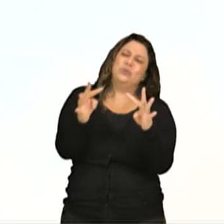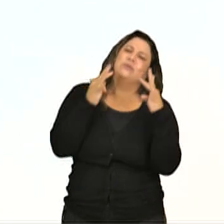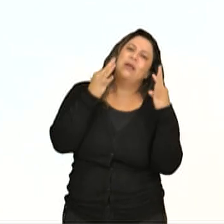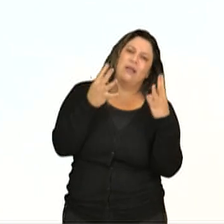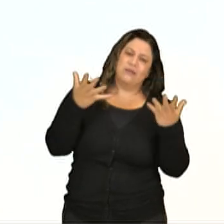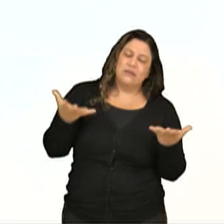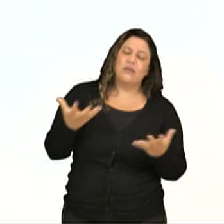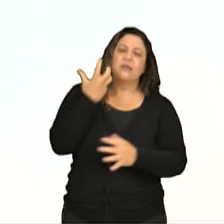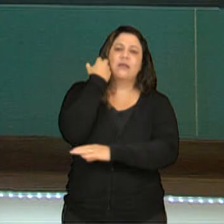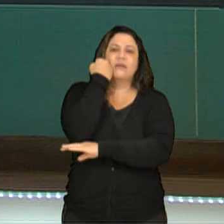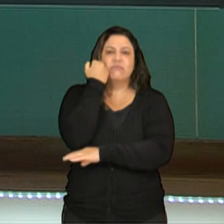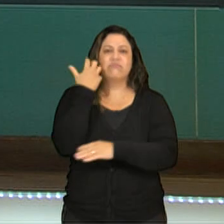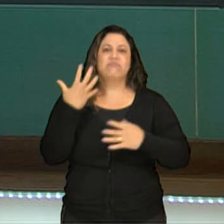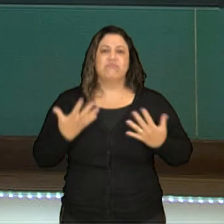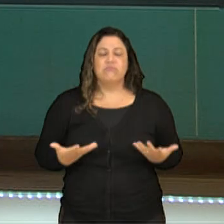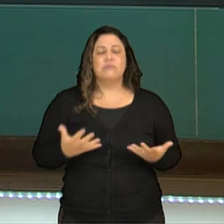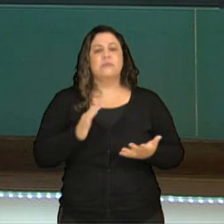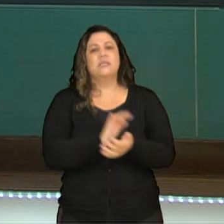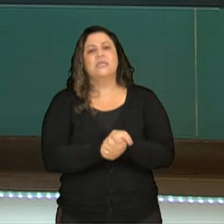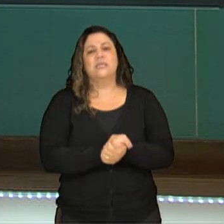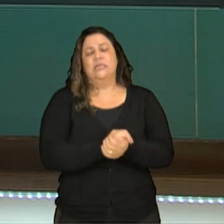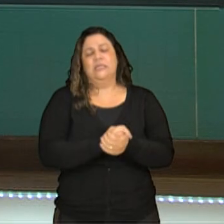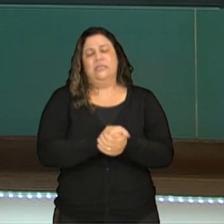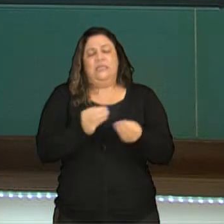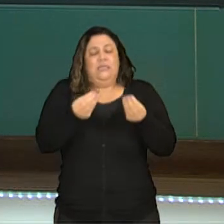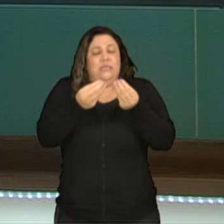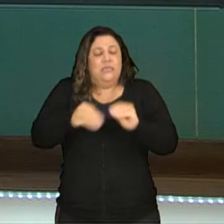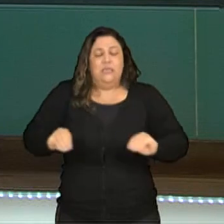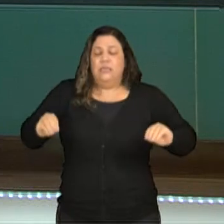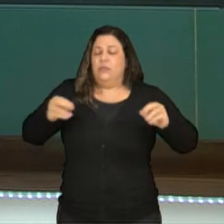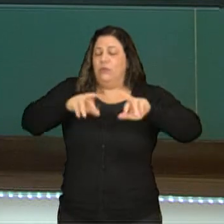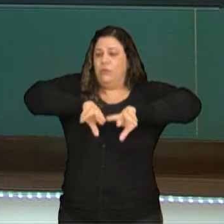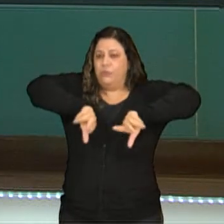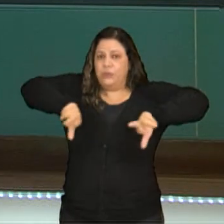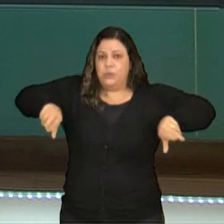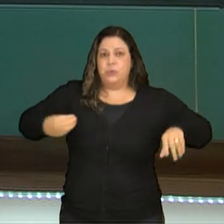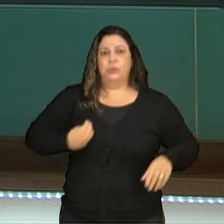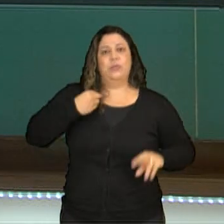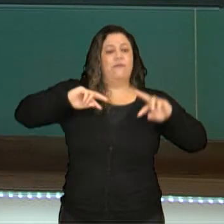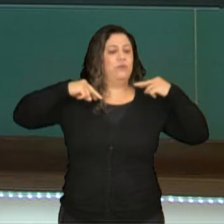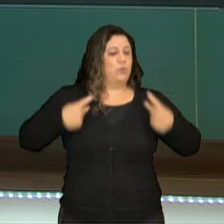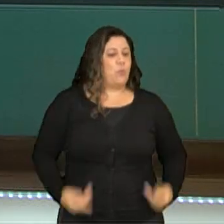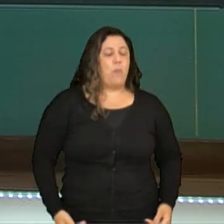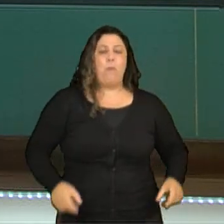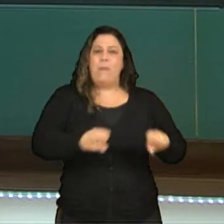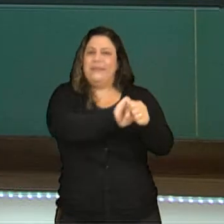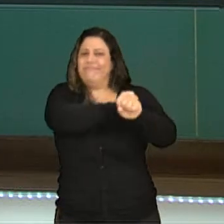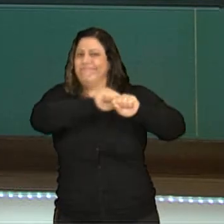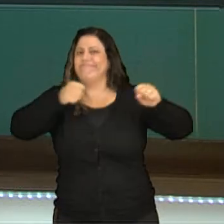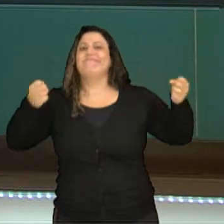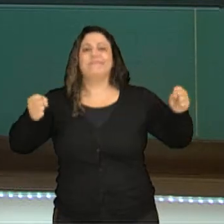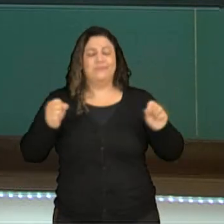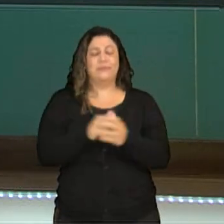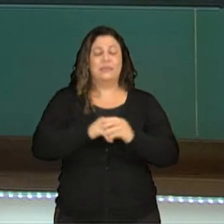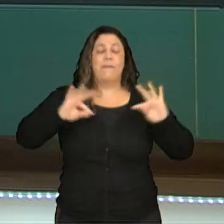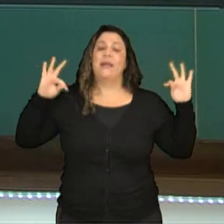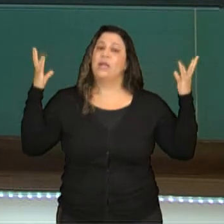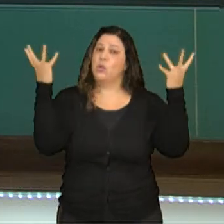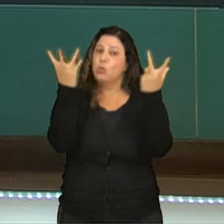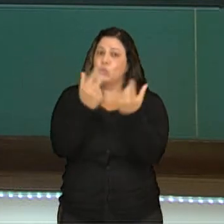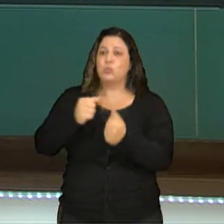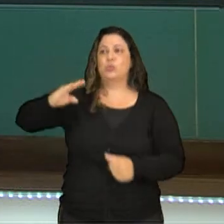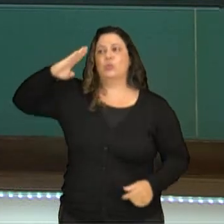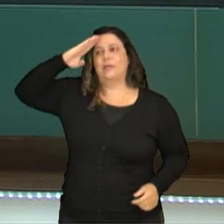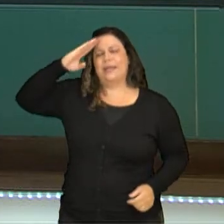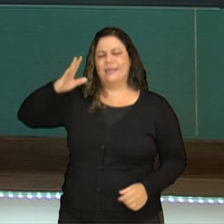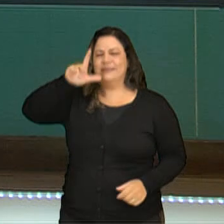atenção. Então, o drama da vida humana é imenso numa guerra, não só para os civis, para os soldados,